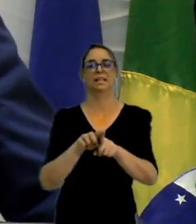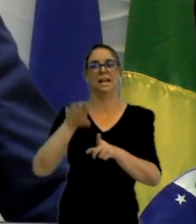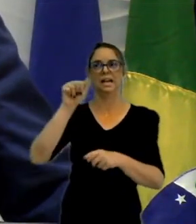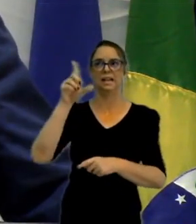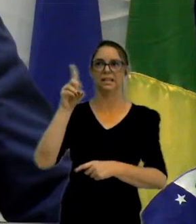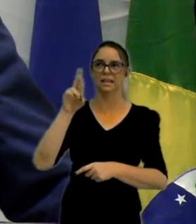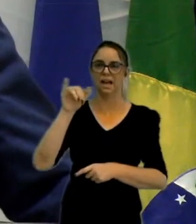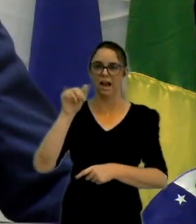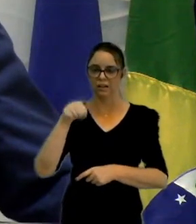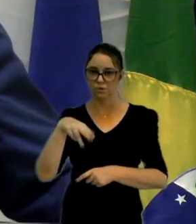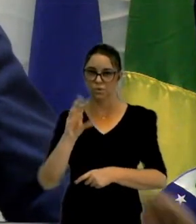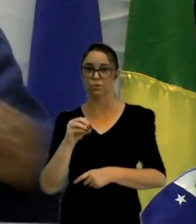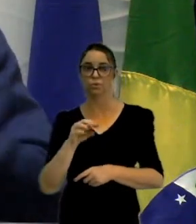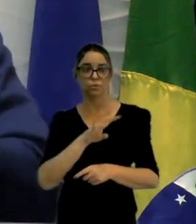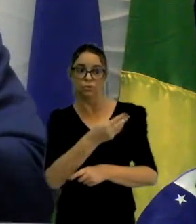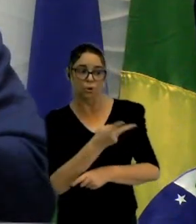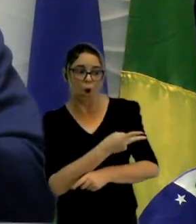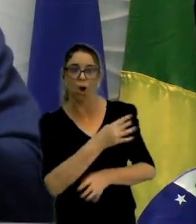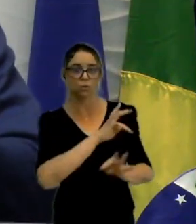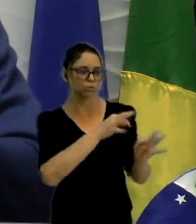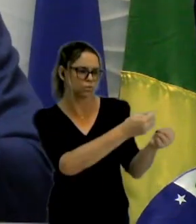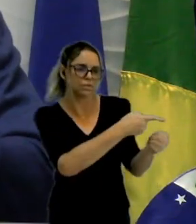a garagem municipal.